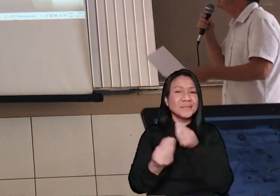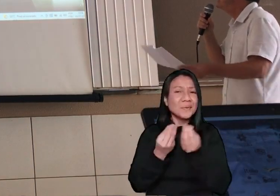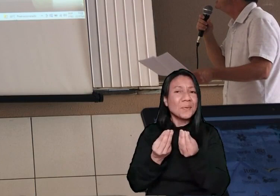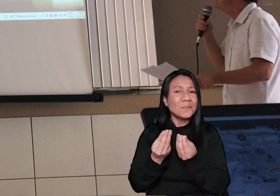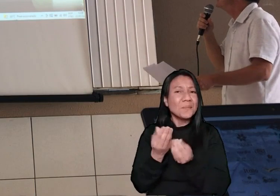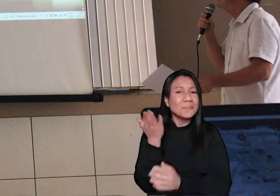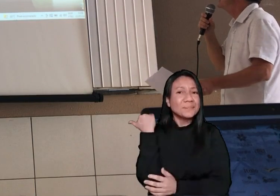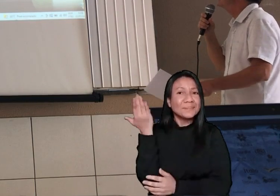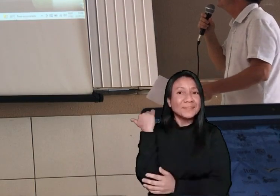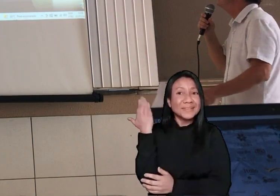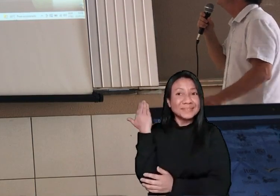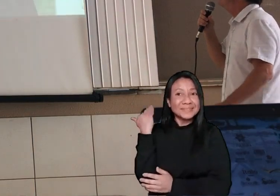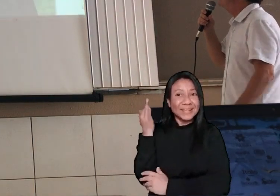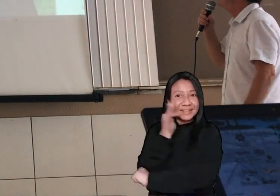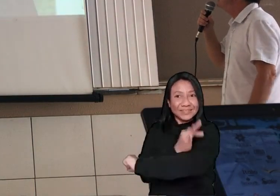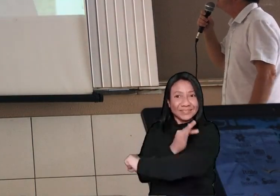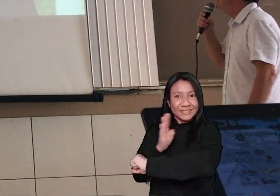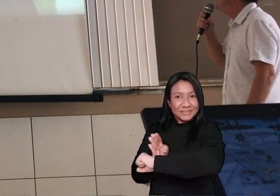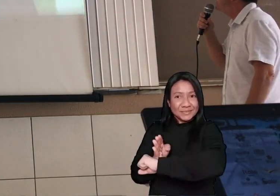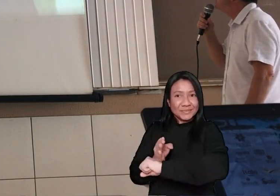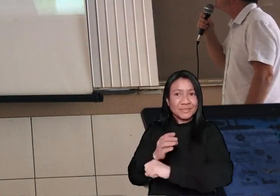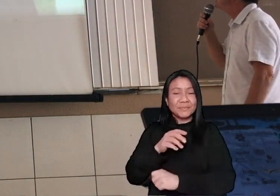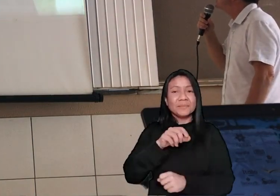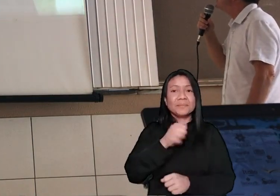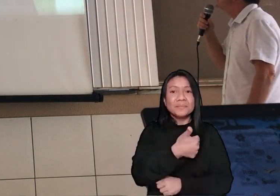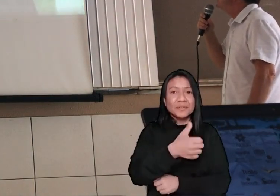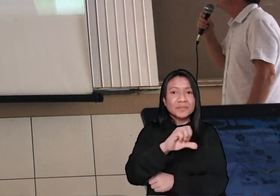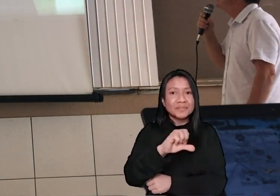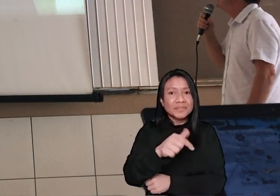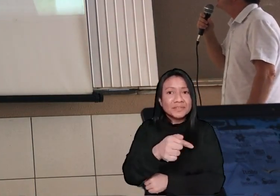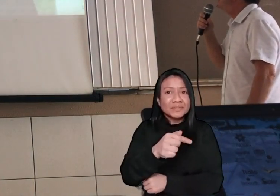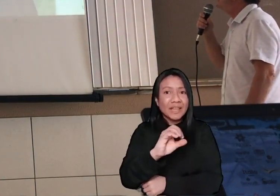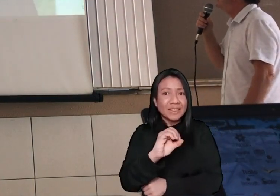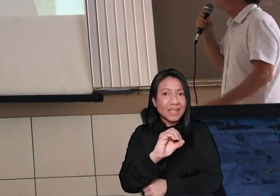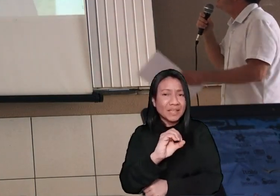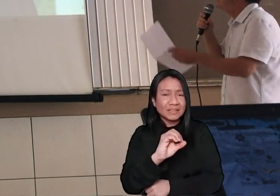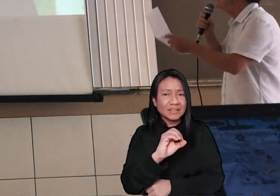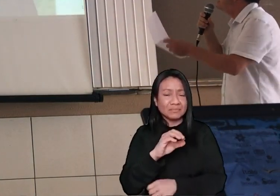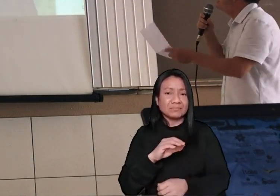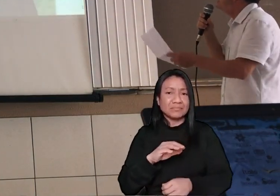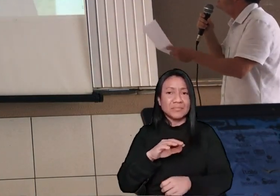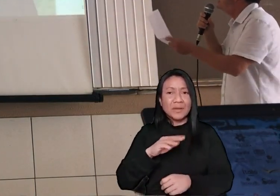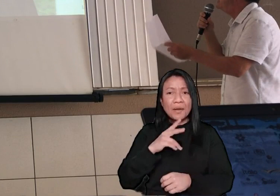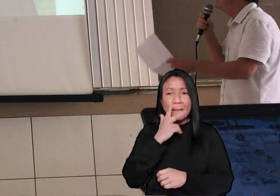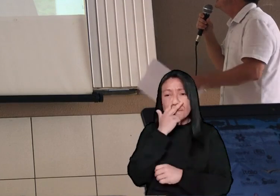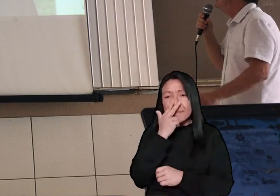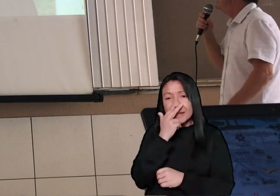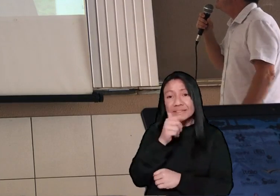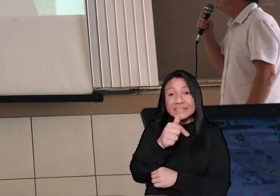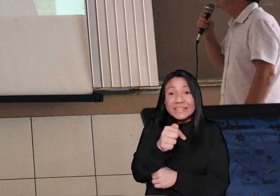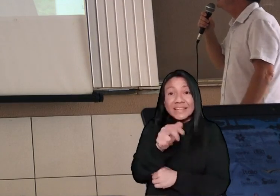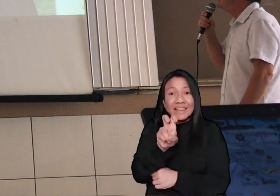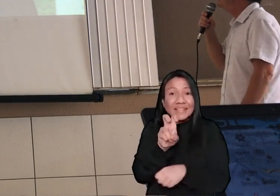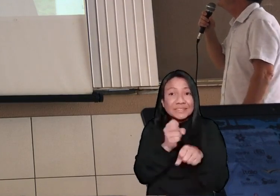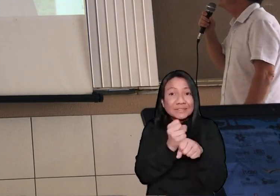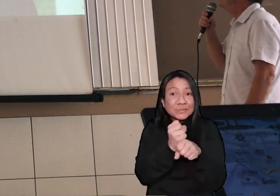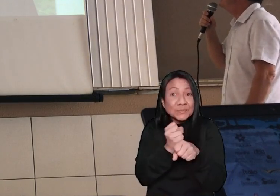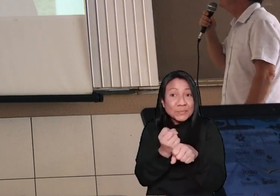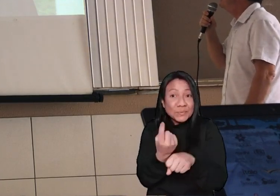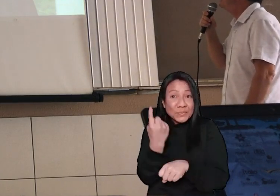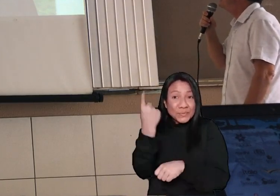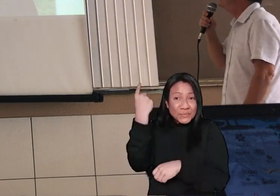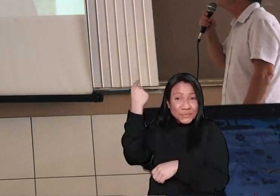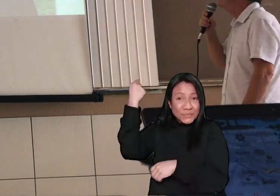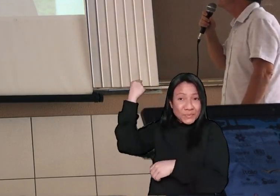70, 75 anos atrás. Bastante pinheiros, aquela capelinha lá era mais ou menos assim,